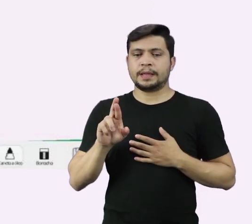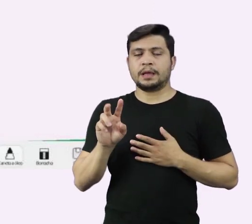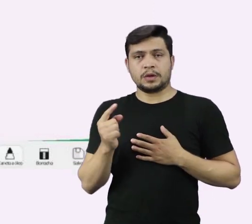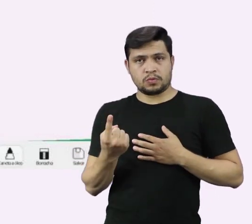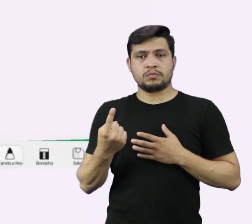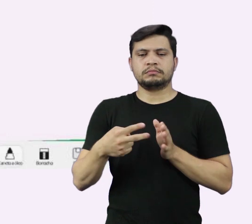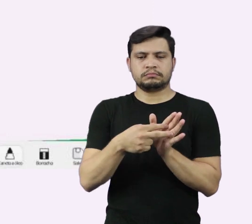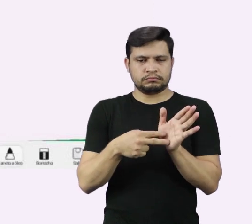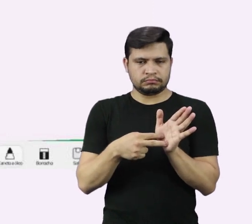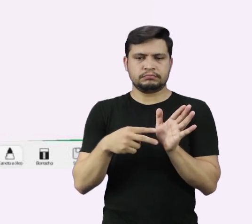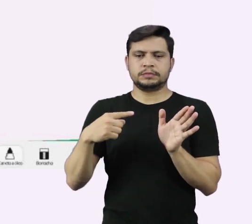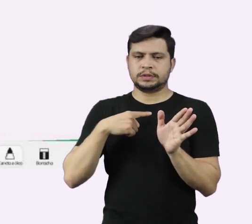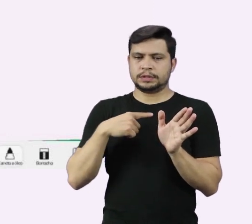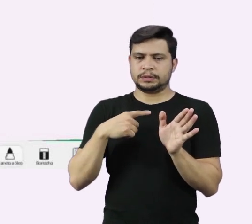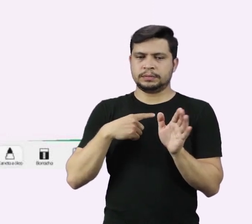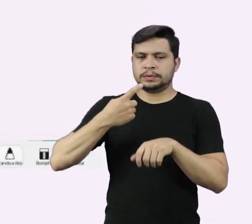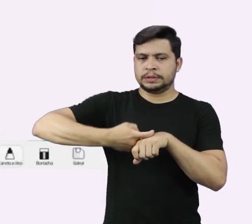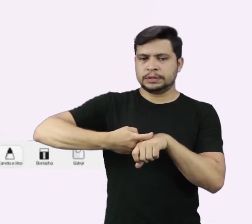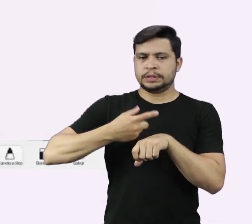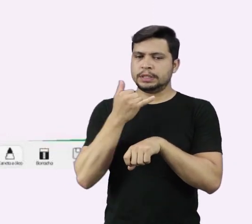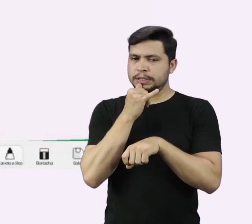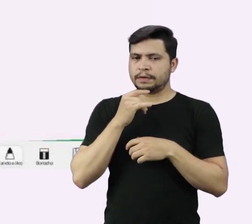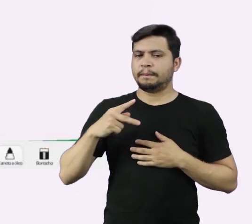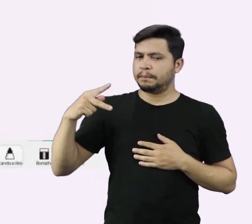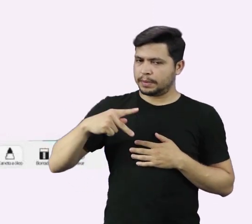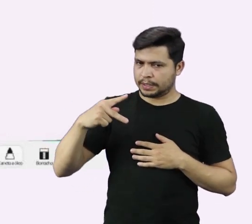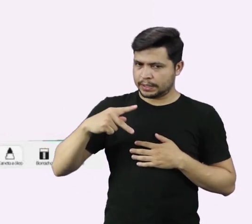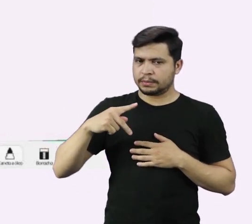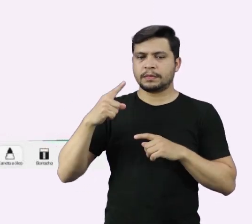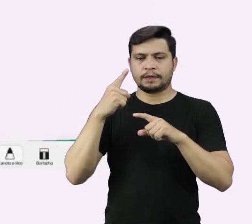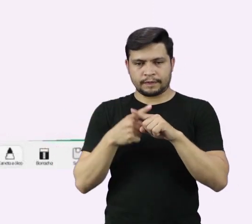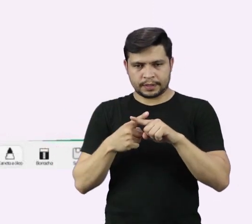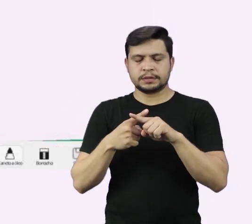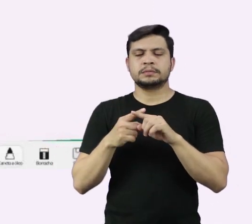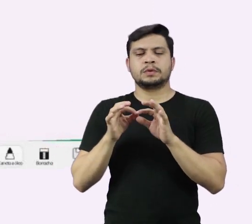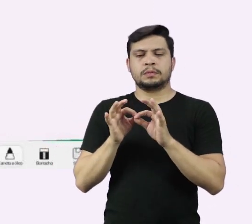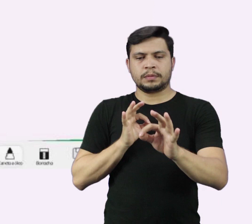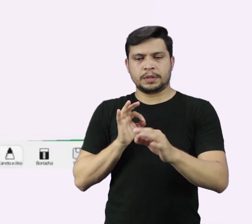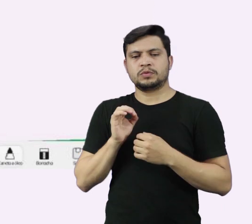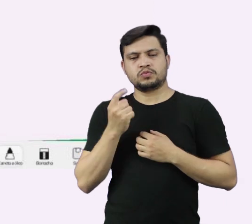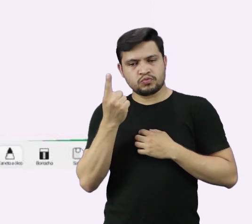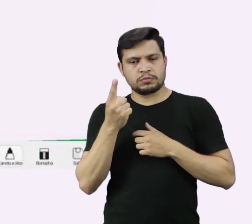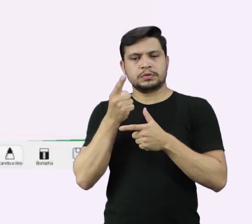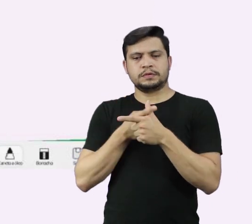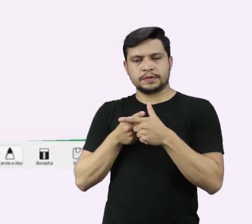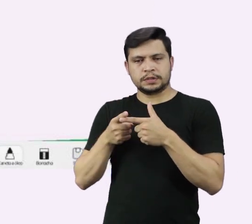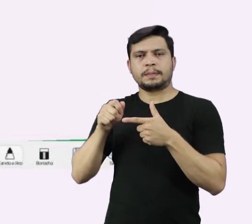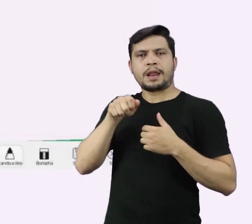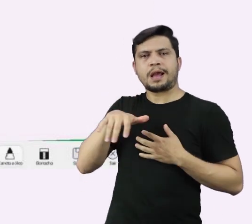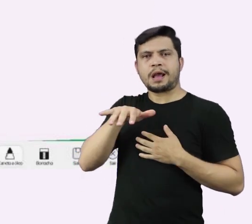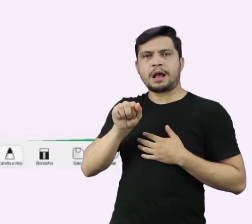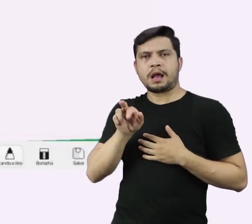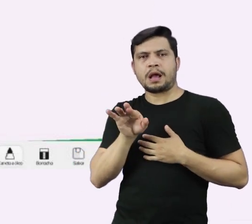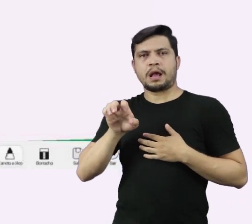no caso, vai me dar. A área 1, no caso, é 9 e o comprimento é 312. Então, no caso, vai ficar ρ, que